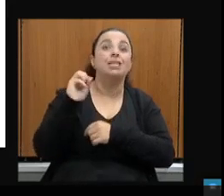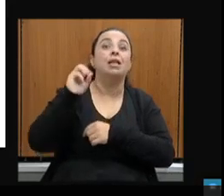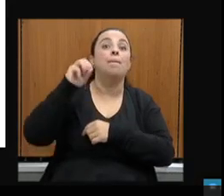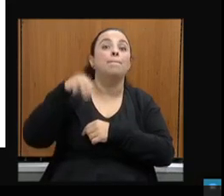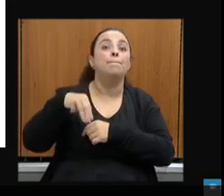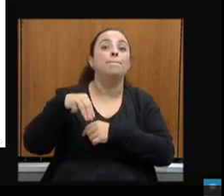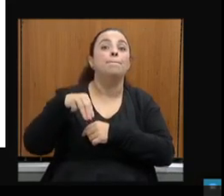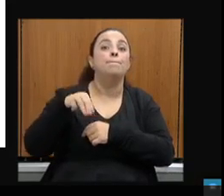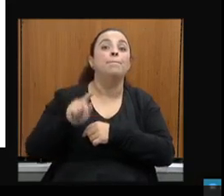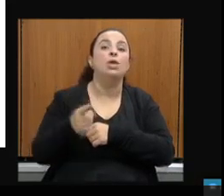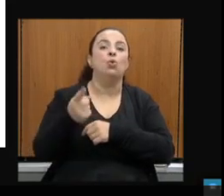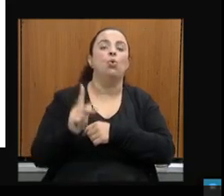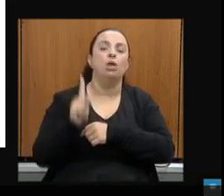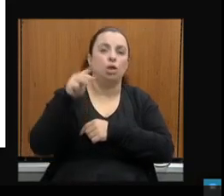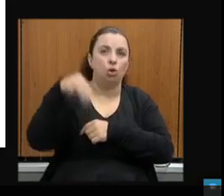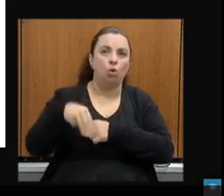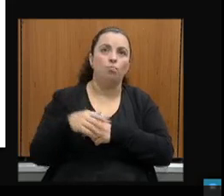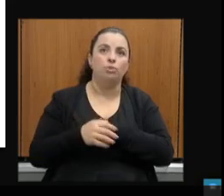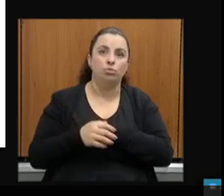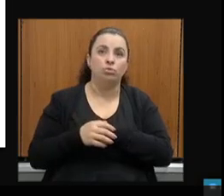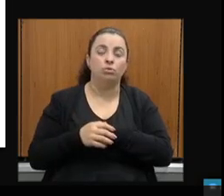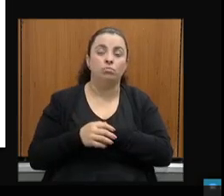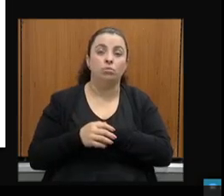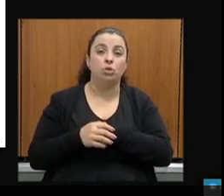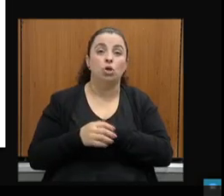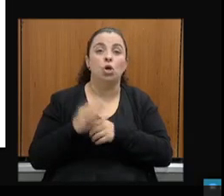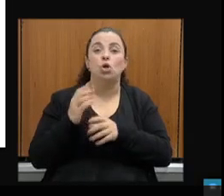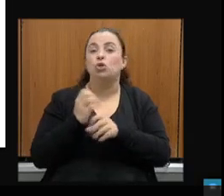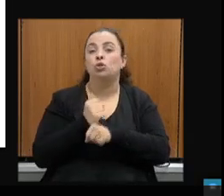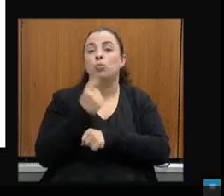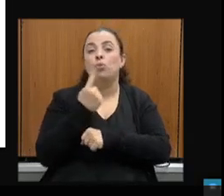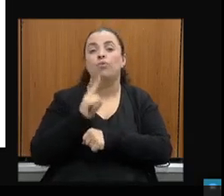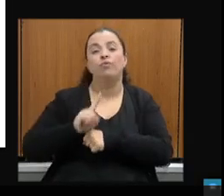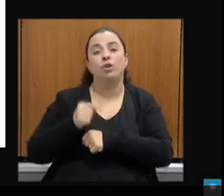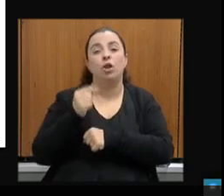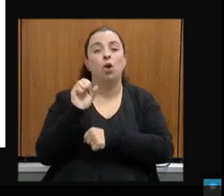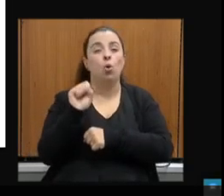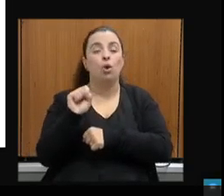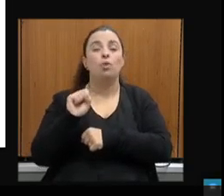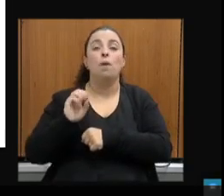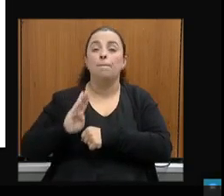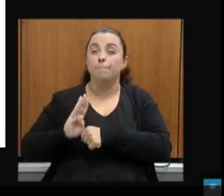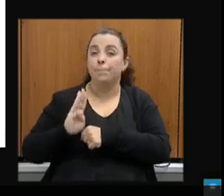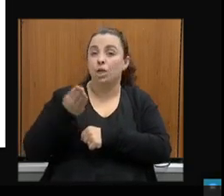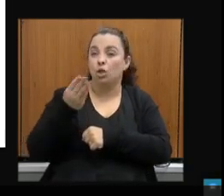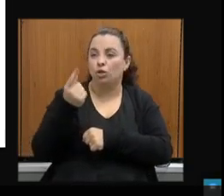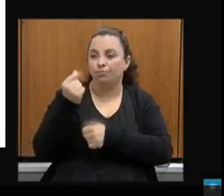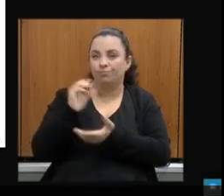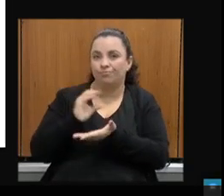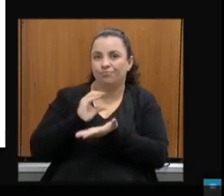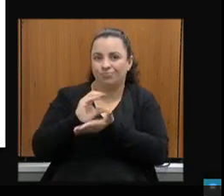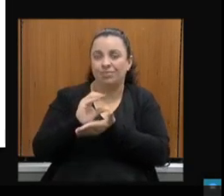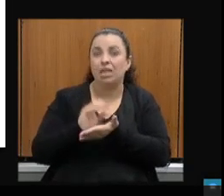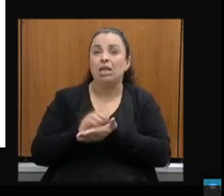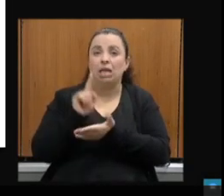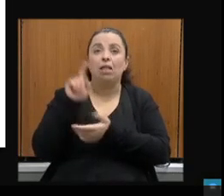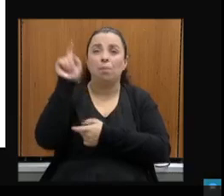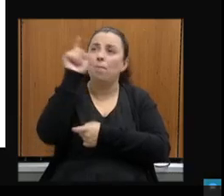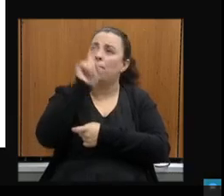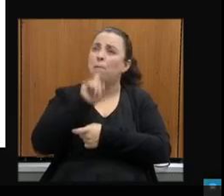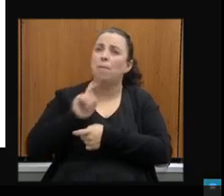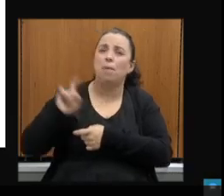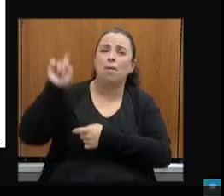a 2.027 1,8 bilhão de investimento de novo a gente vê o quanto ele espalha no estado inteiro